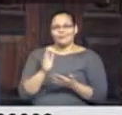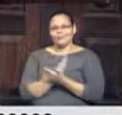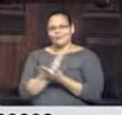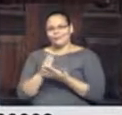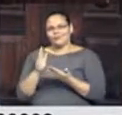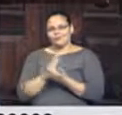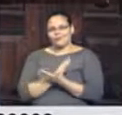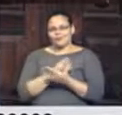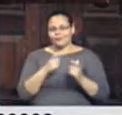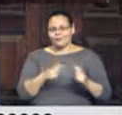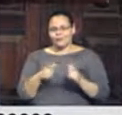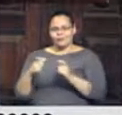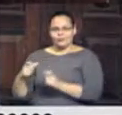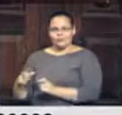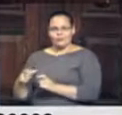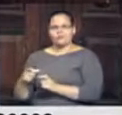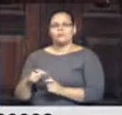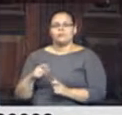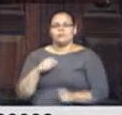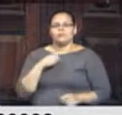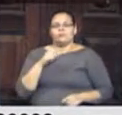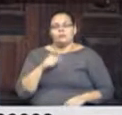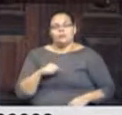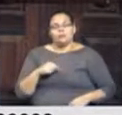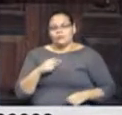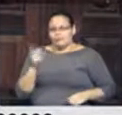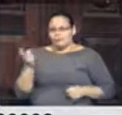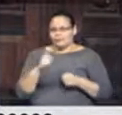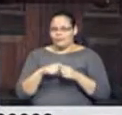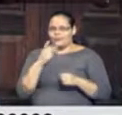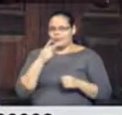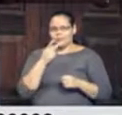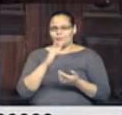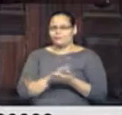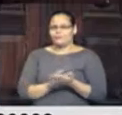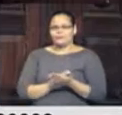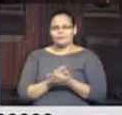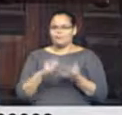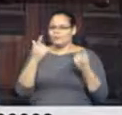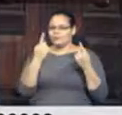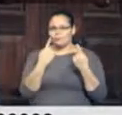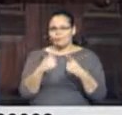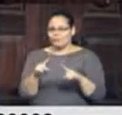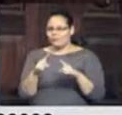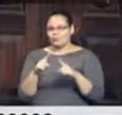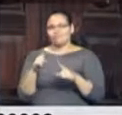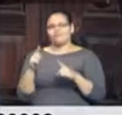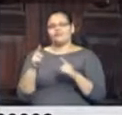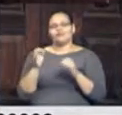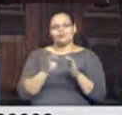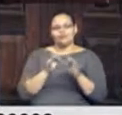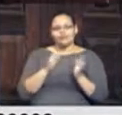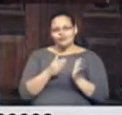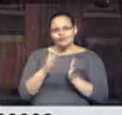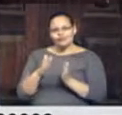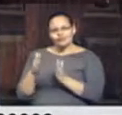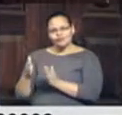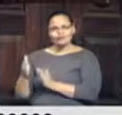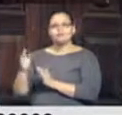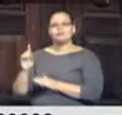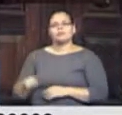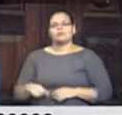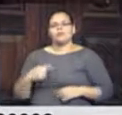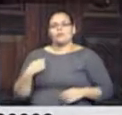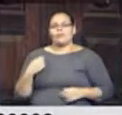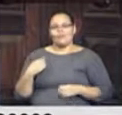determinadas comunidades. Volto a falar, nada contra uma reorganização da